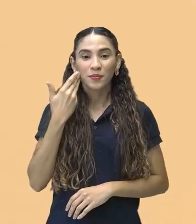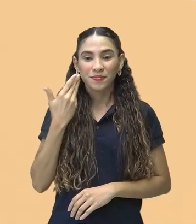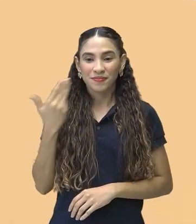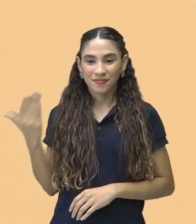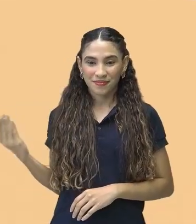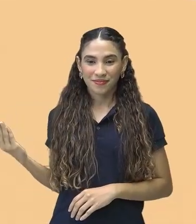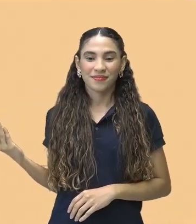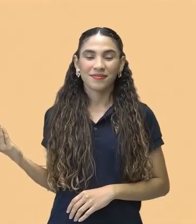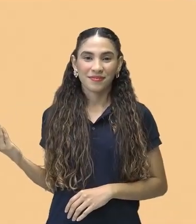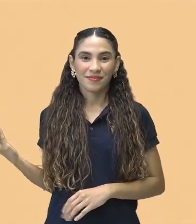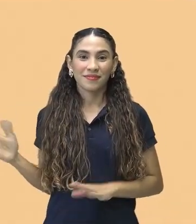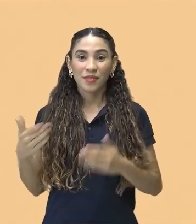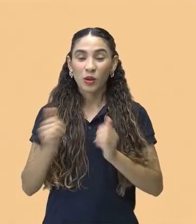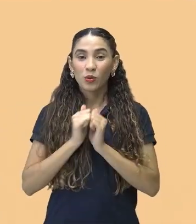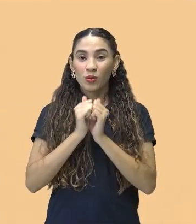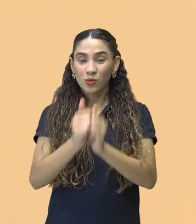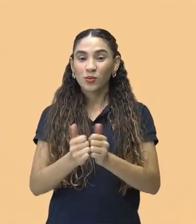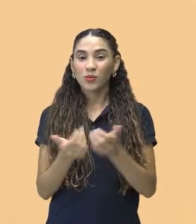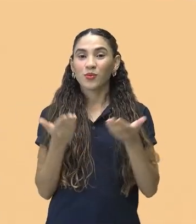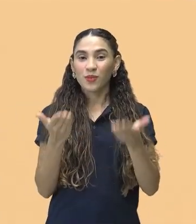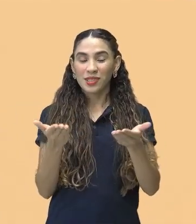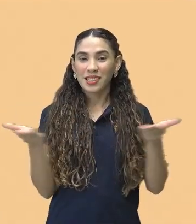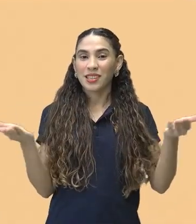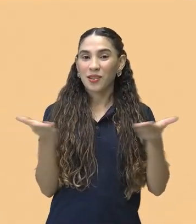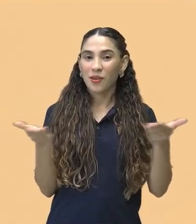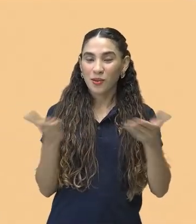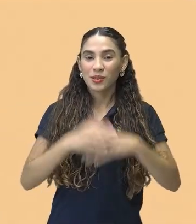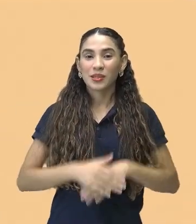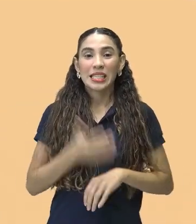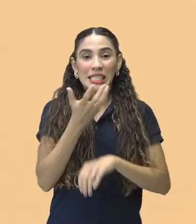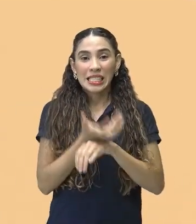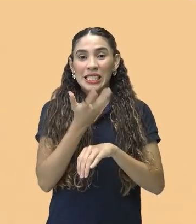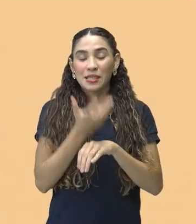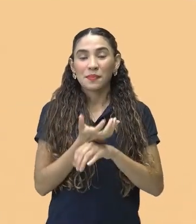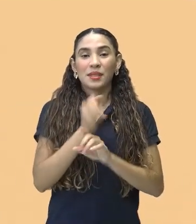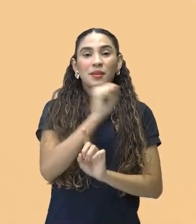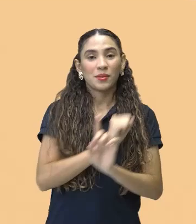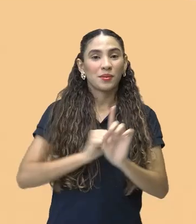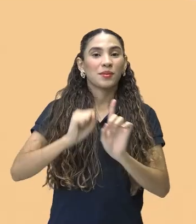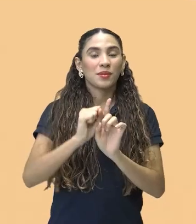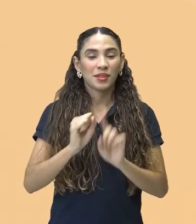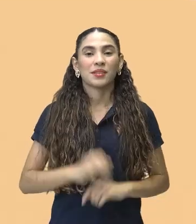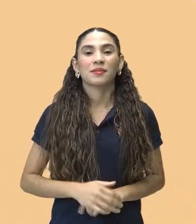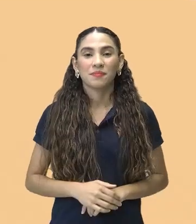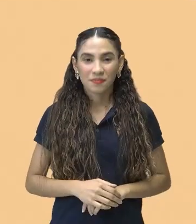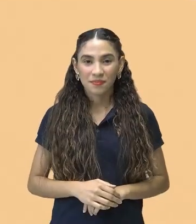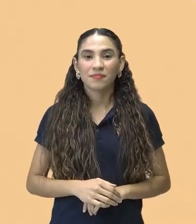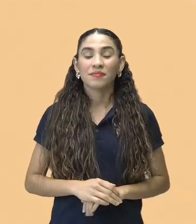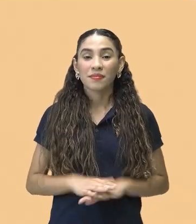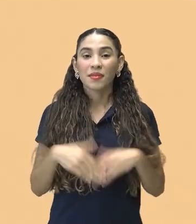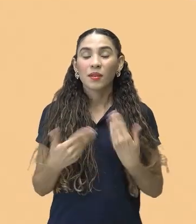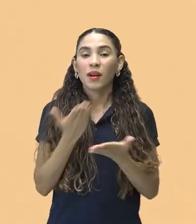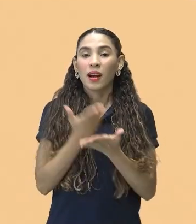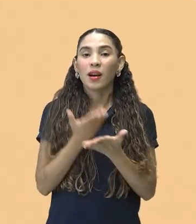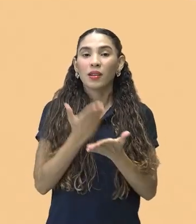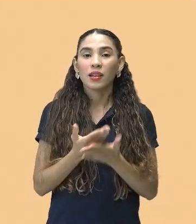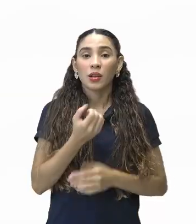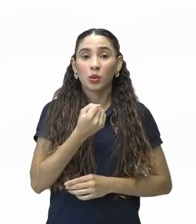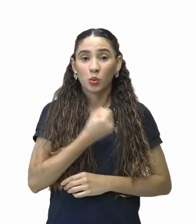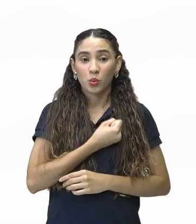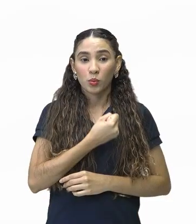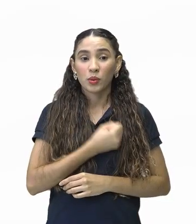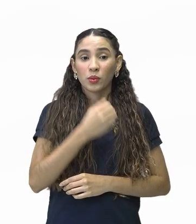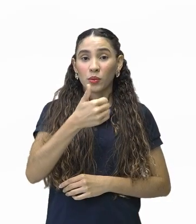Dário Pinheiro e vou ficar com vocês no componente curricular Sociologia nesta aula de